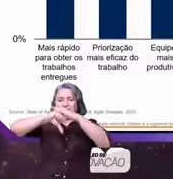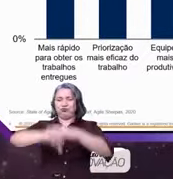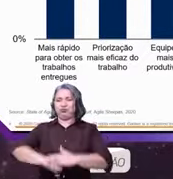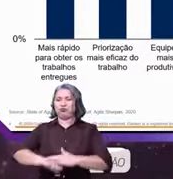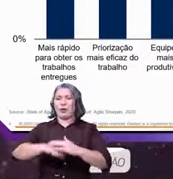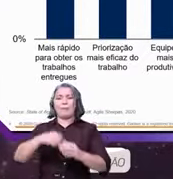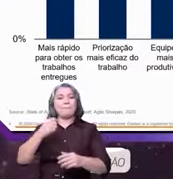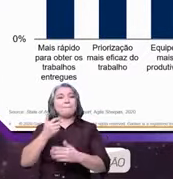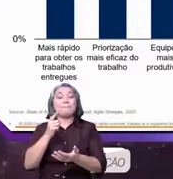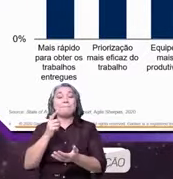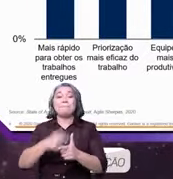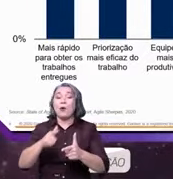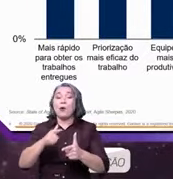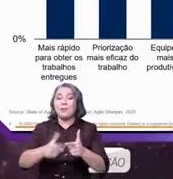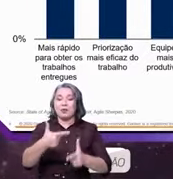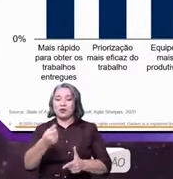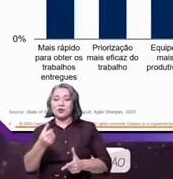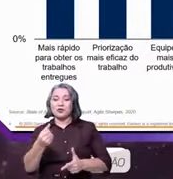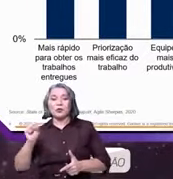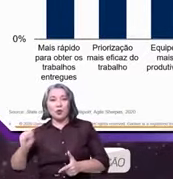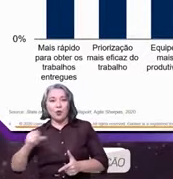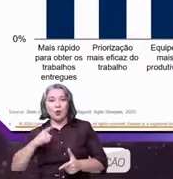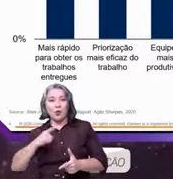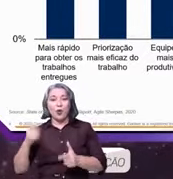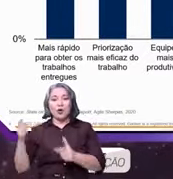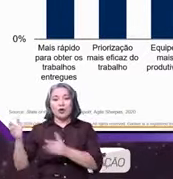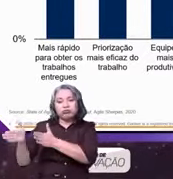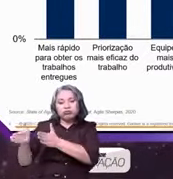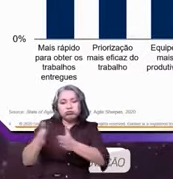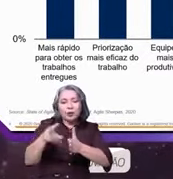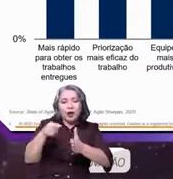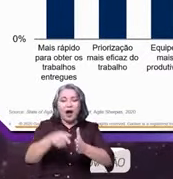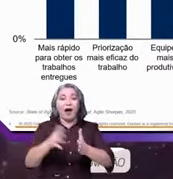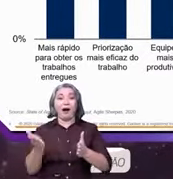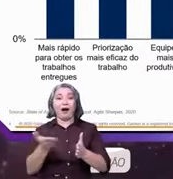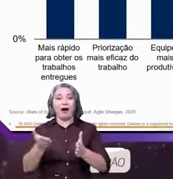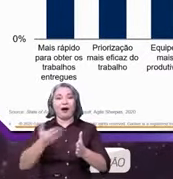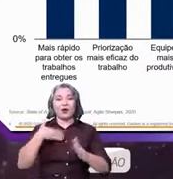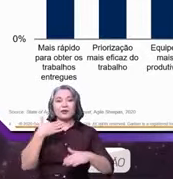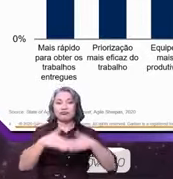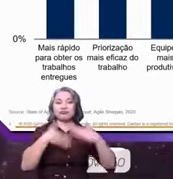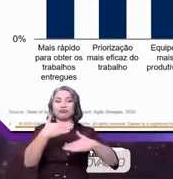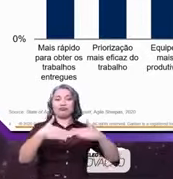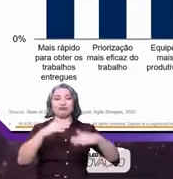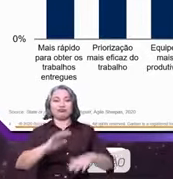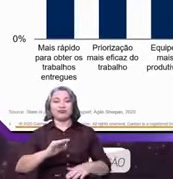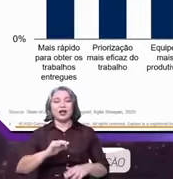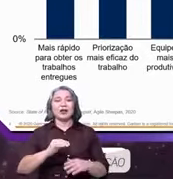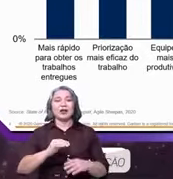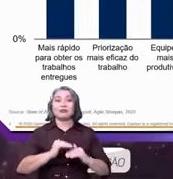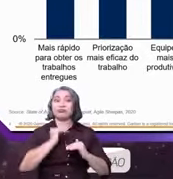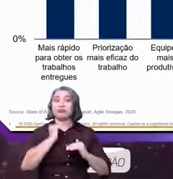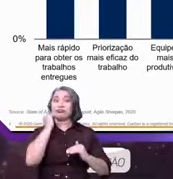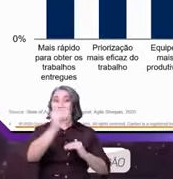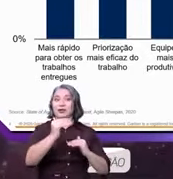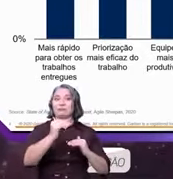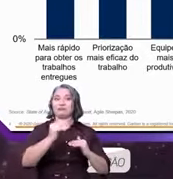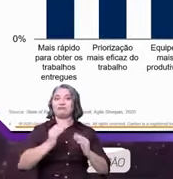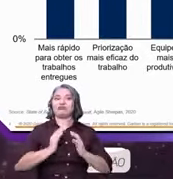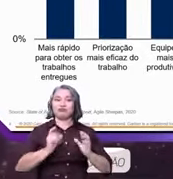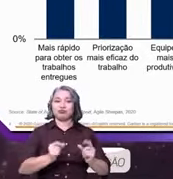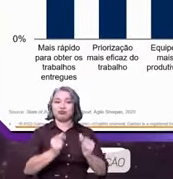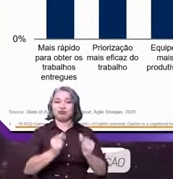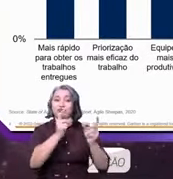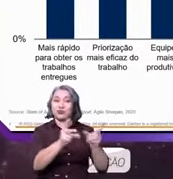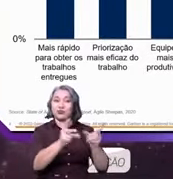e outras crises que vieram depois, muito mais bem-sucedidos e cresceram. E vejo isso hoje nos meus